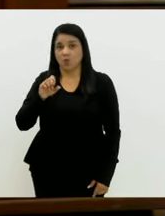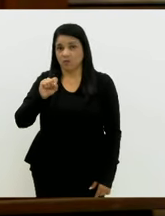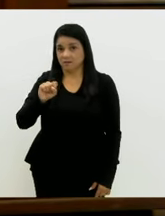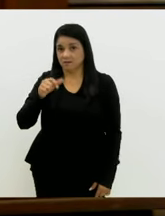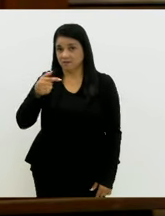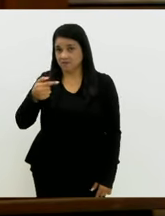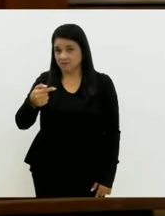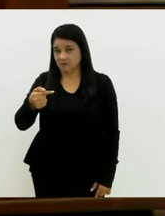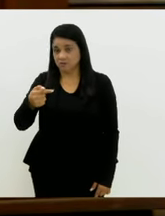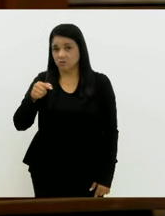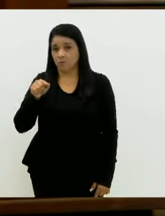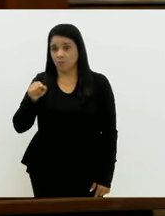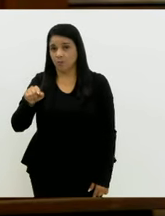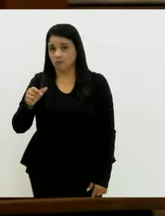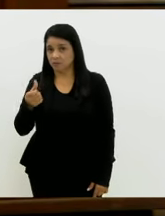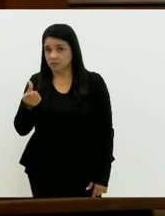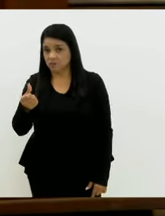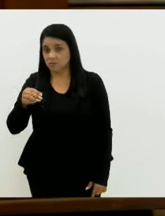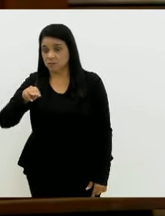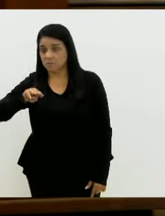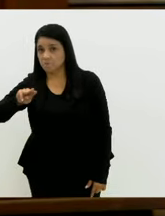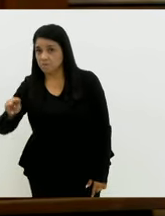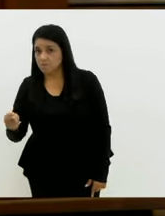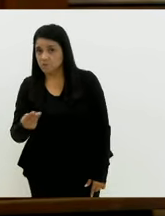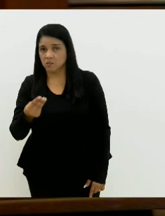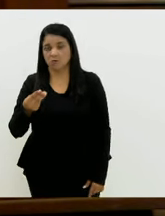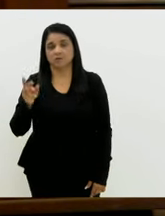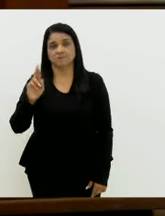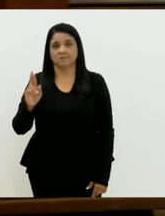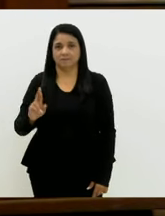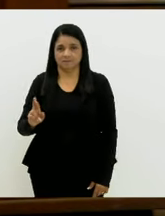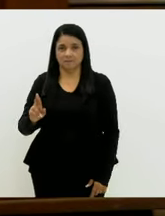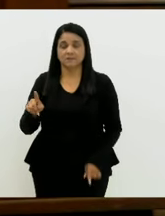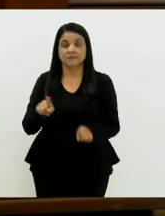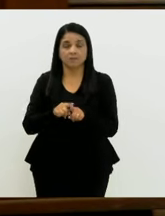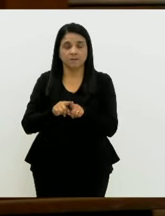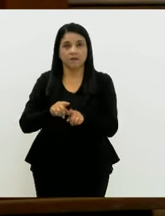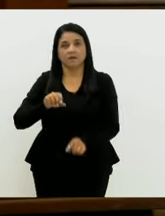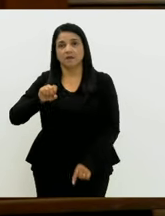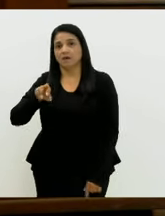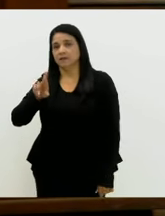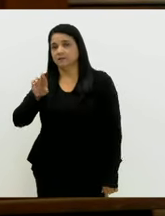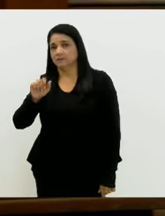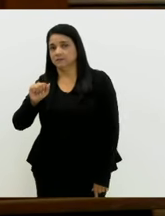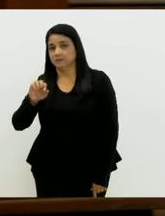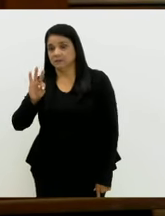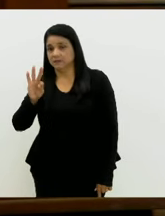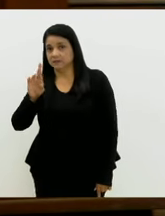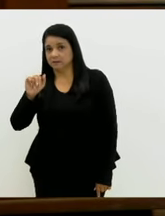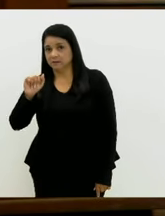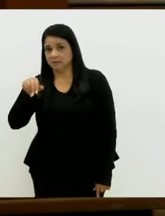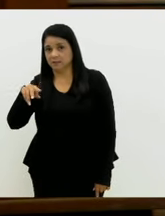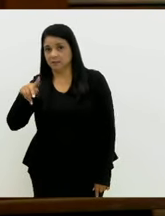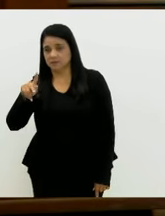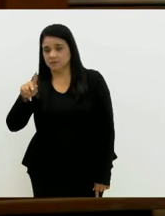R$ 87,6 milhões. Nós vemos também a Transpetro anunciando a construção de 25